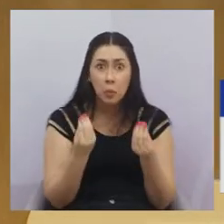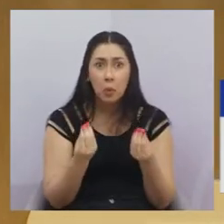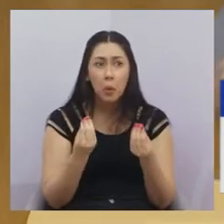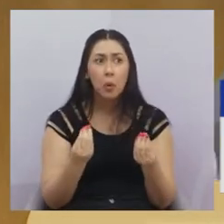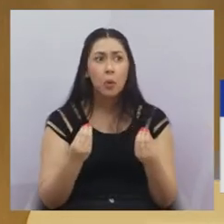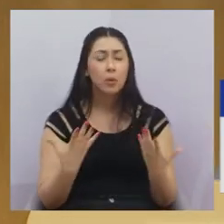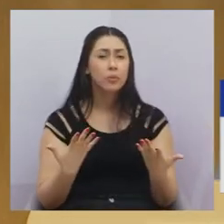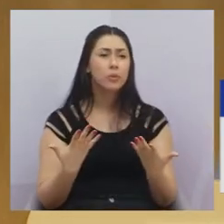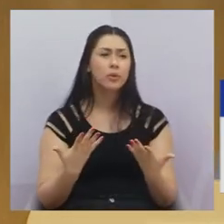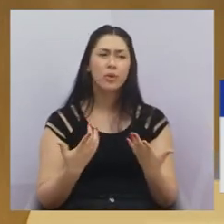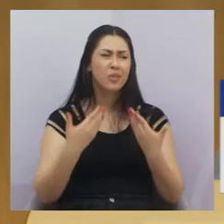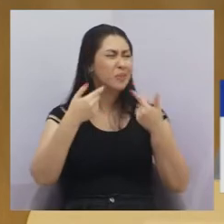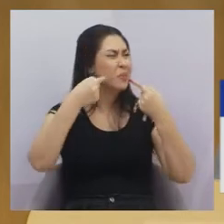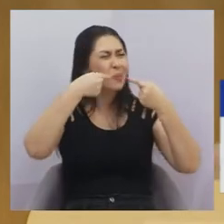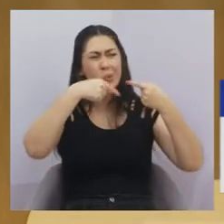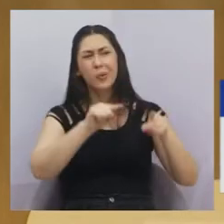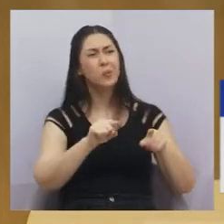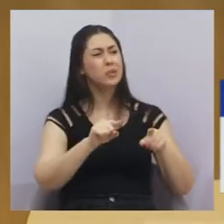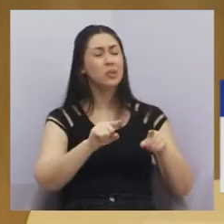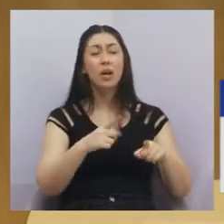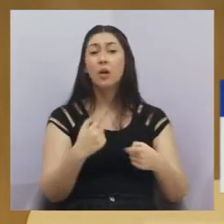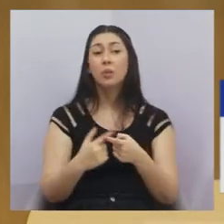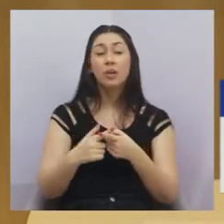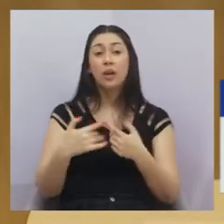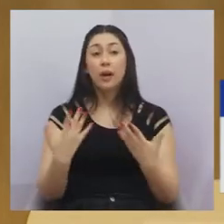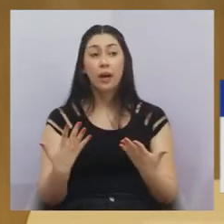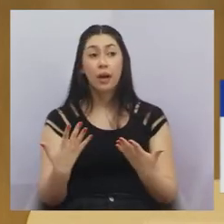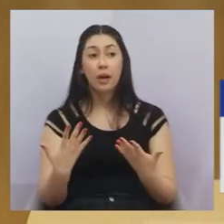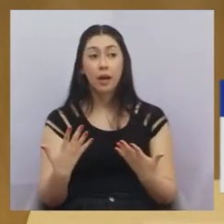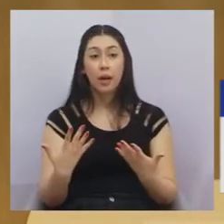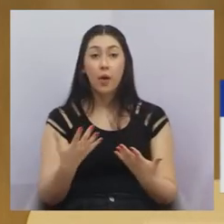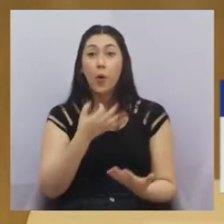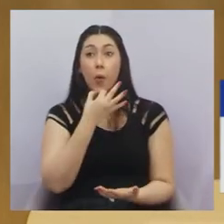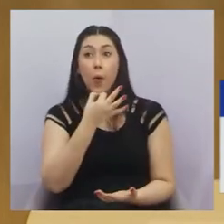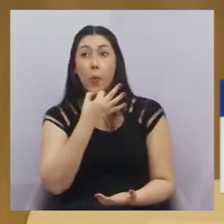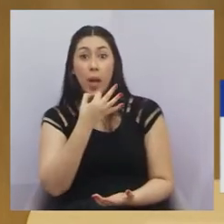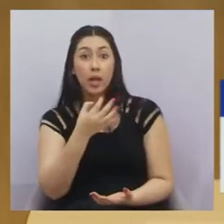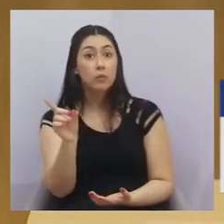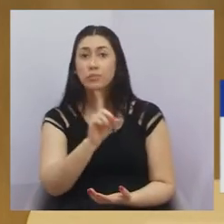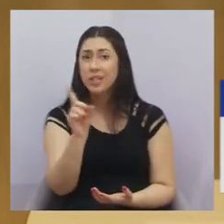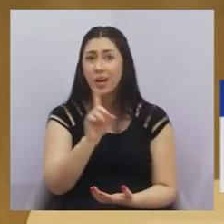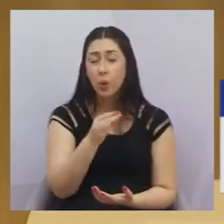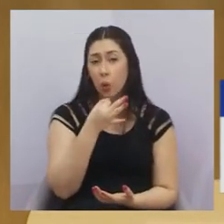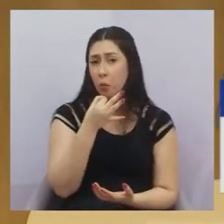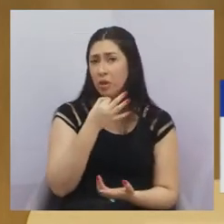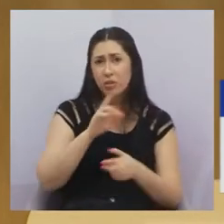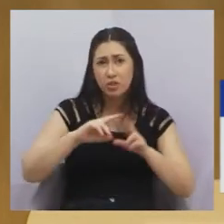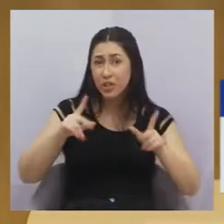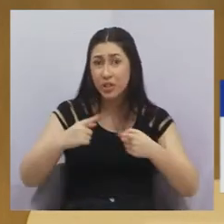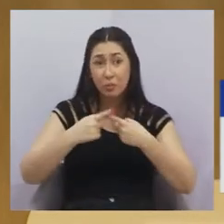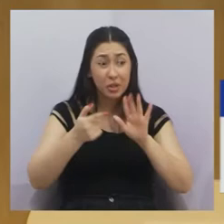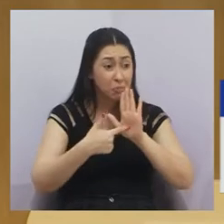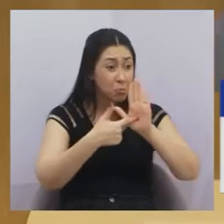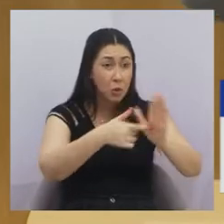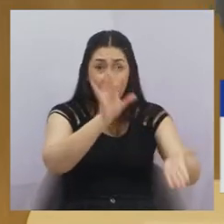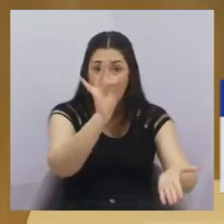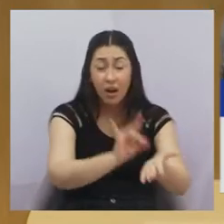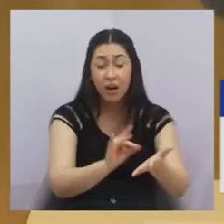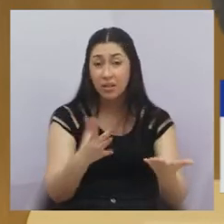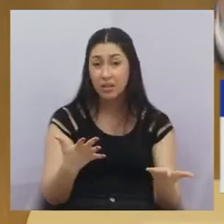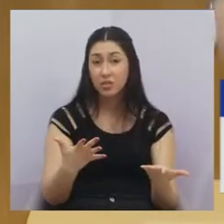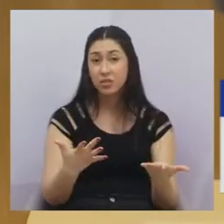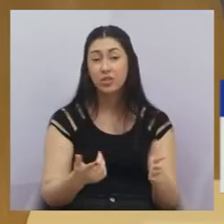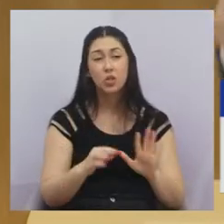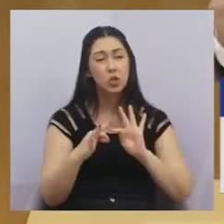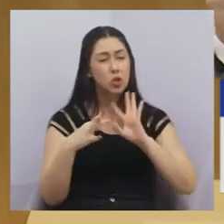ser repudiada, porque não é questão de opinião. Opinião é uma coisa, dados são outros. E os